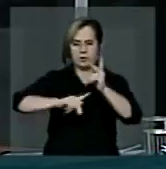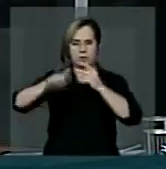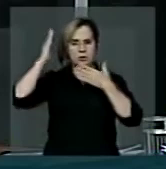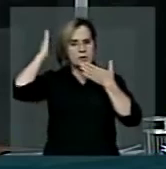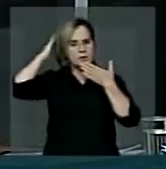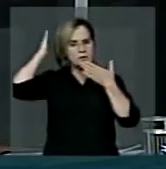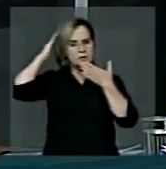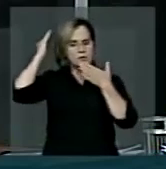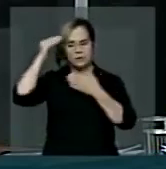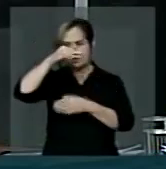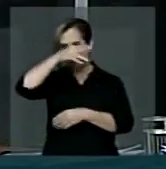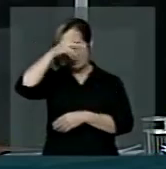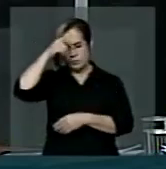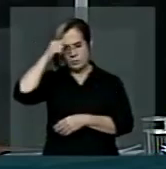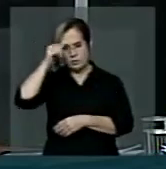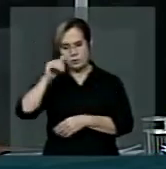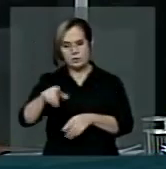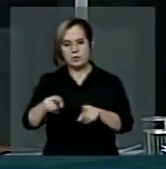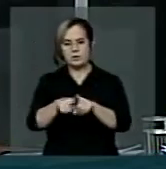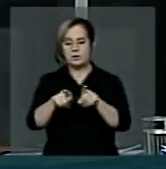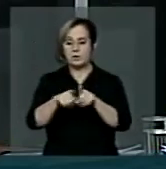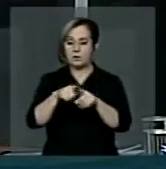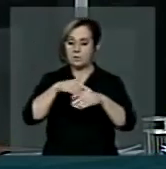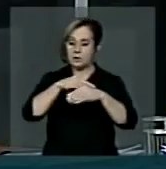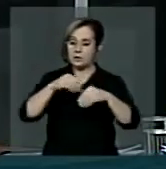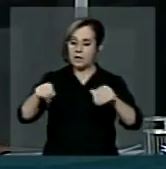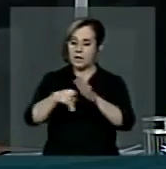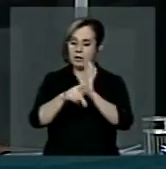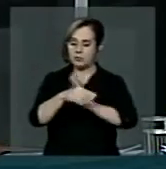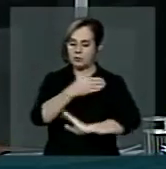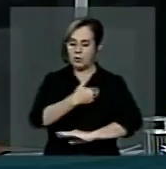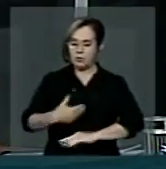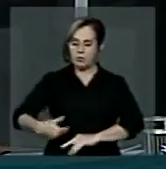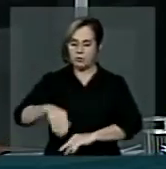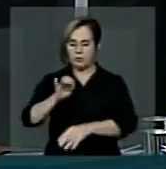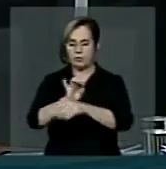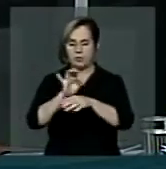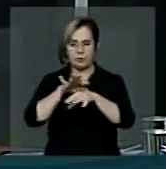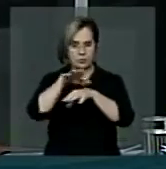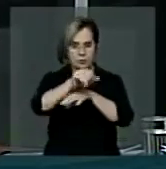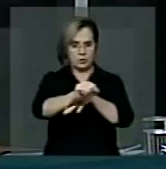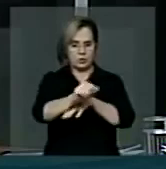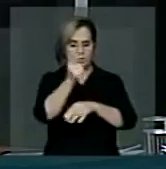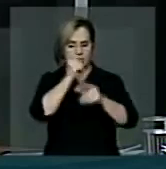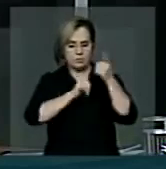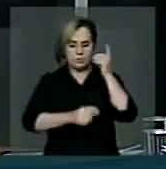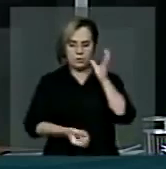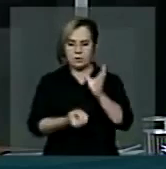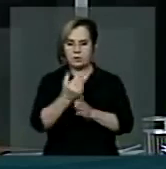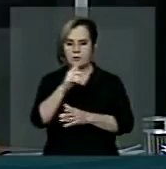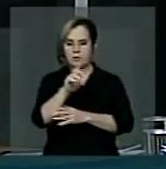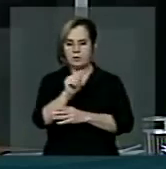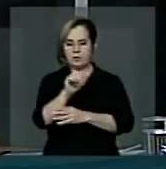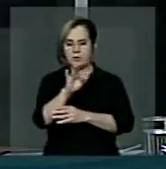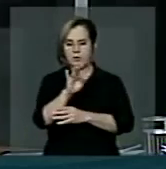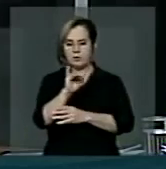terras que foram tituladas pelo governo do Estado para a formação de latifúndios na década